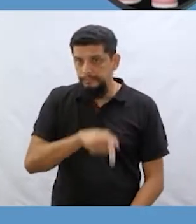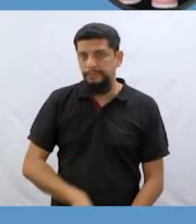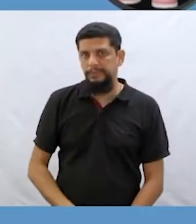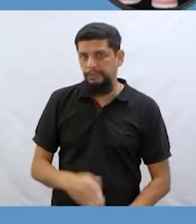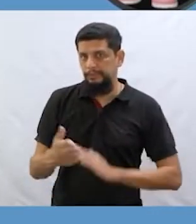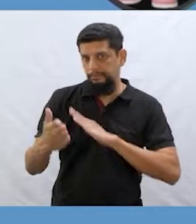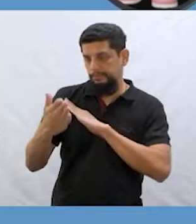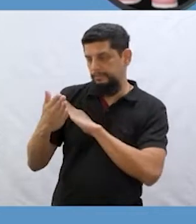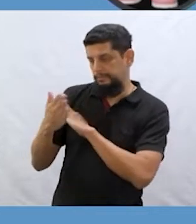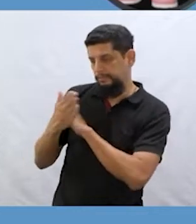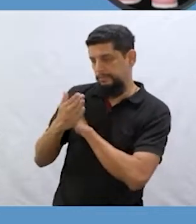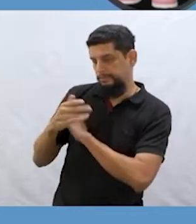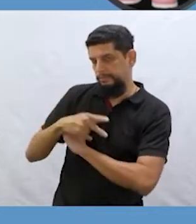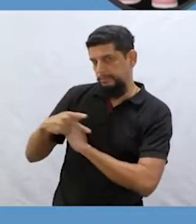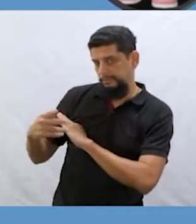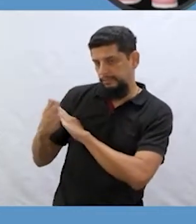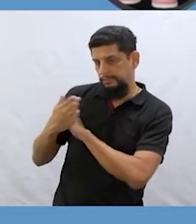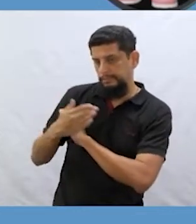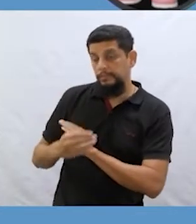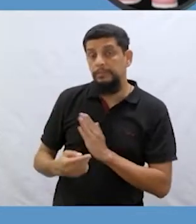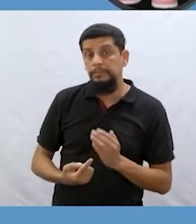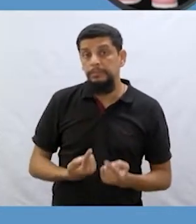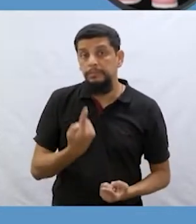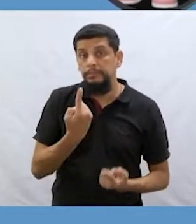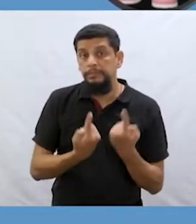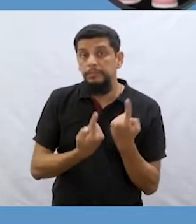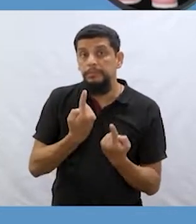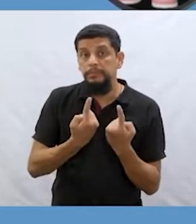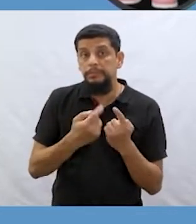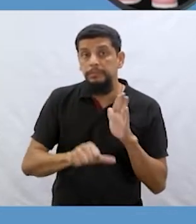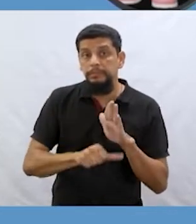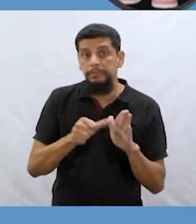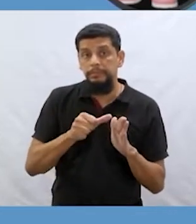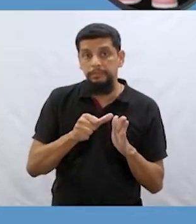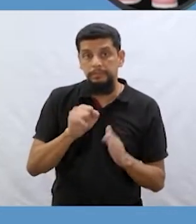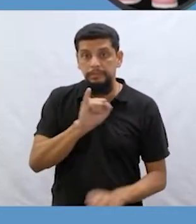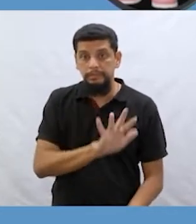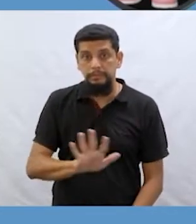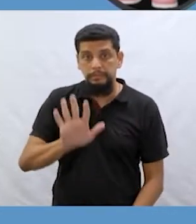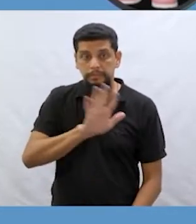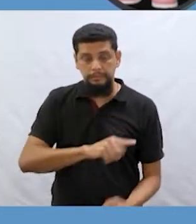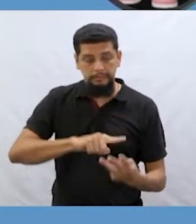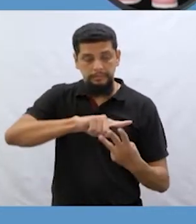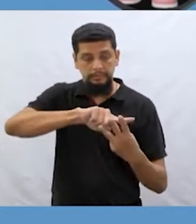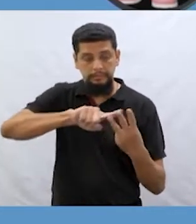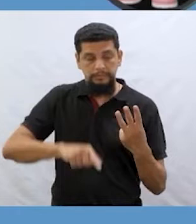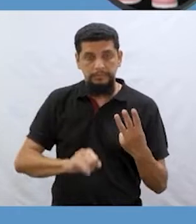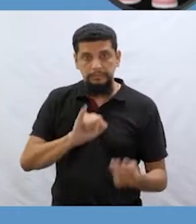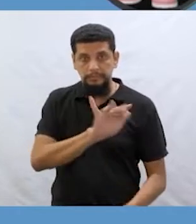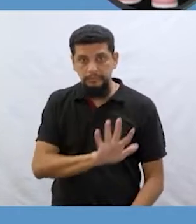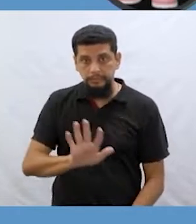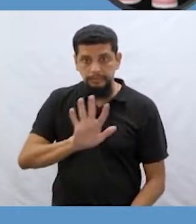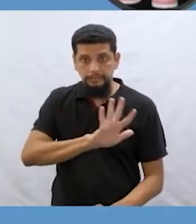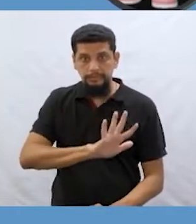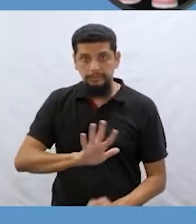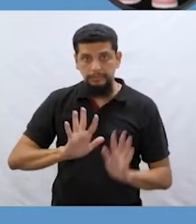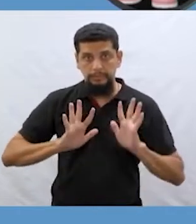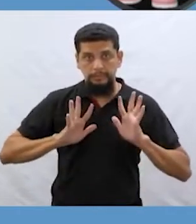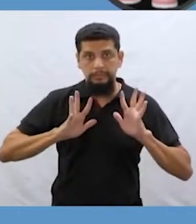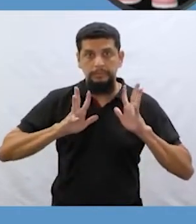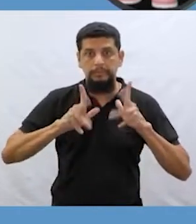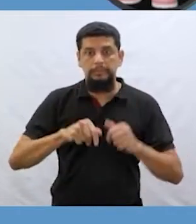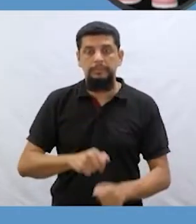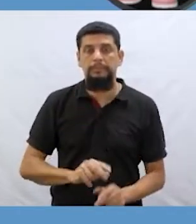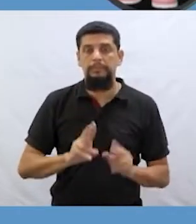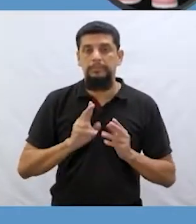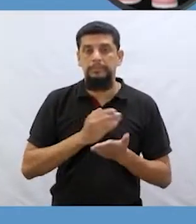preparados? Você me ajuda, prof? Vamos lá. Qual é a primeira imagem? Olha lá, nós temos três imagens aqui. E todas elas,